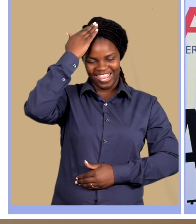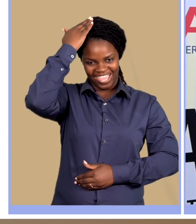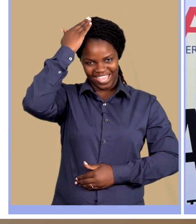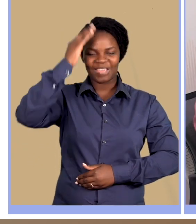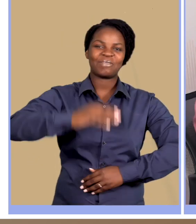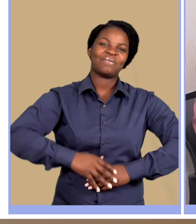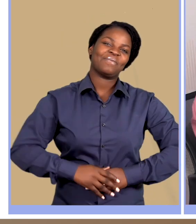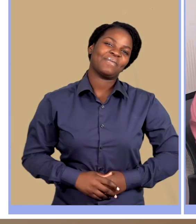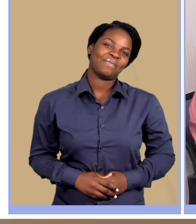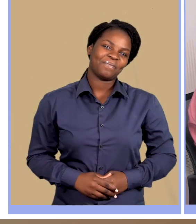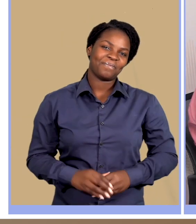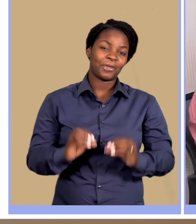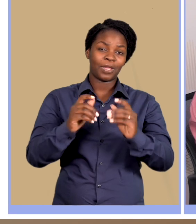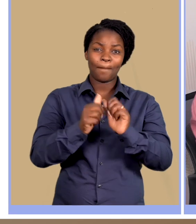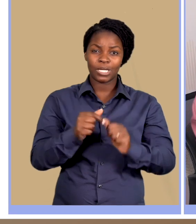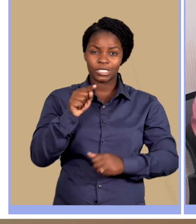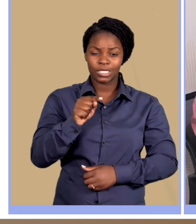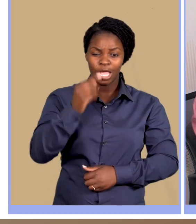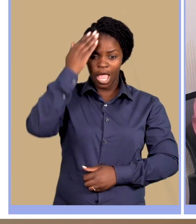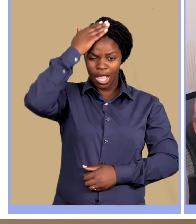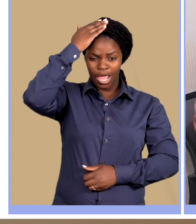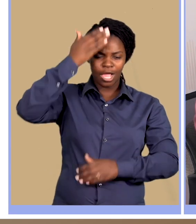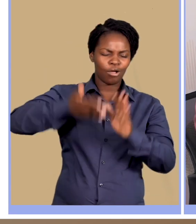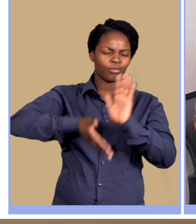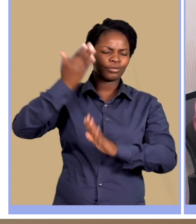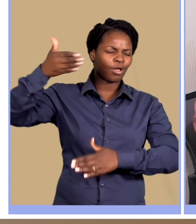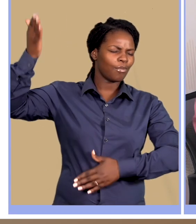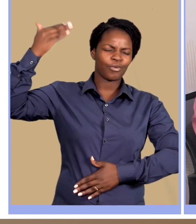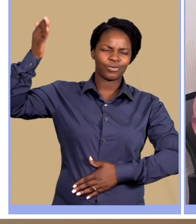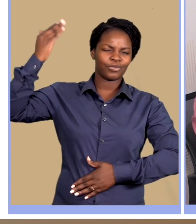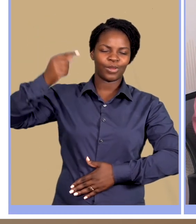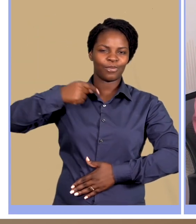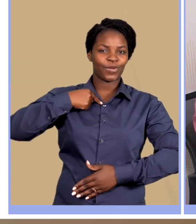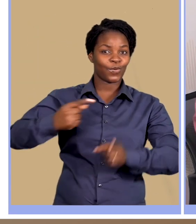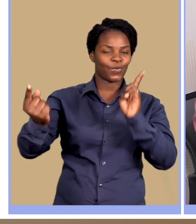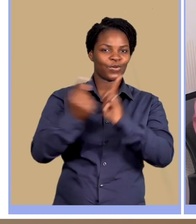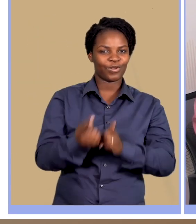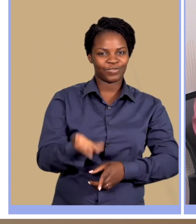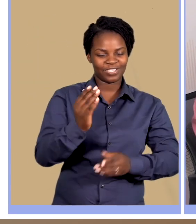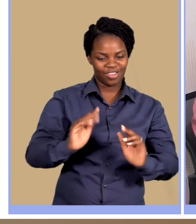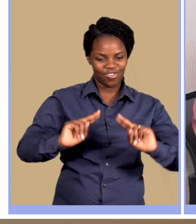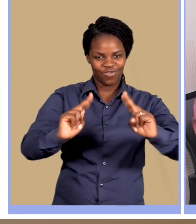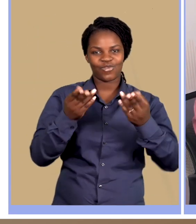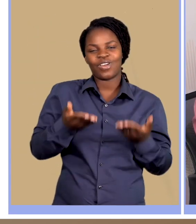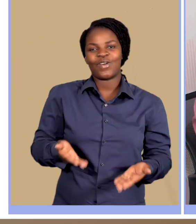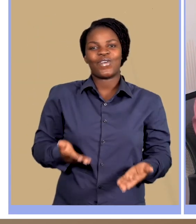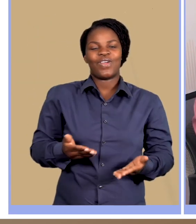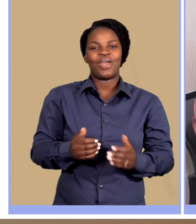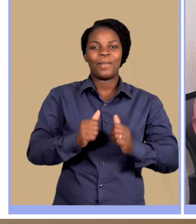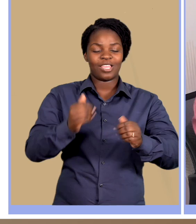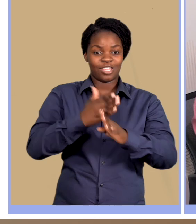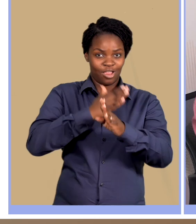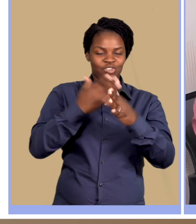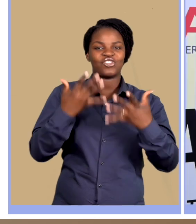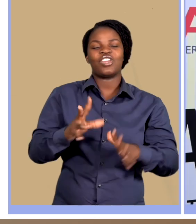Exatamente. Não, mas também esta careca vem de muito tempo, não é? Sem dúvida. É um prazer voltar a estar com o Rui McCann. É uma estrada bem